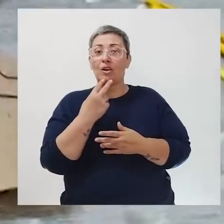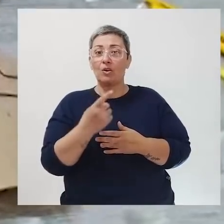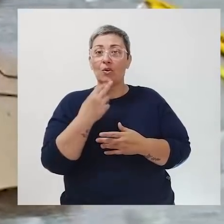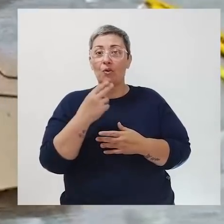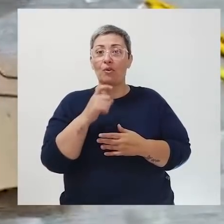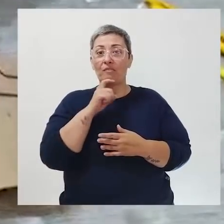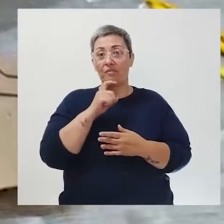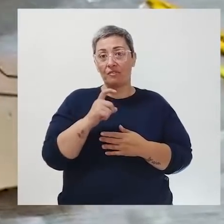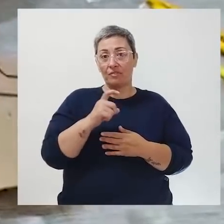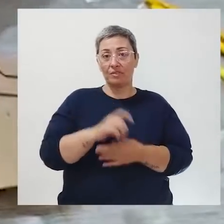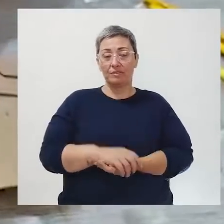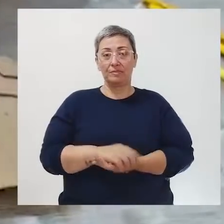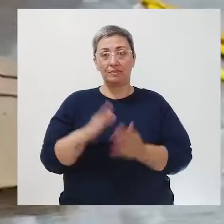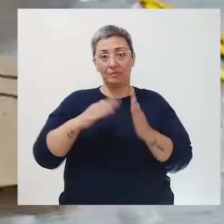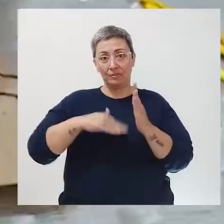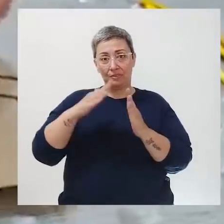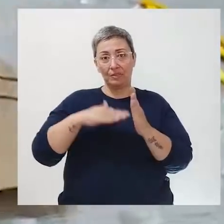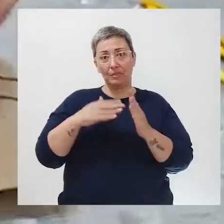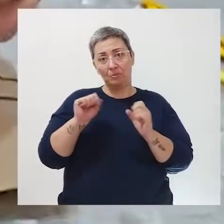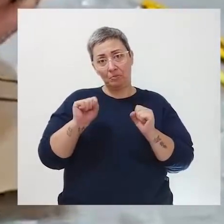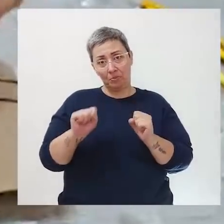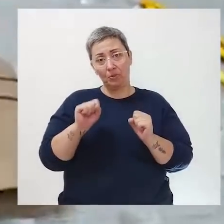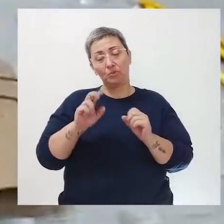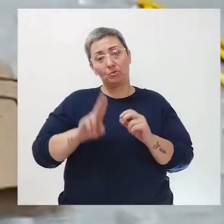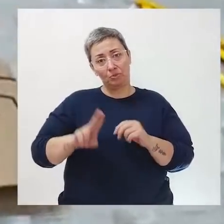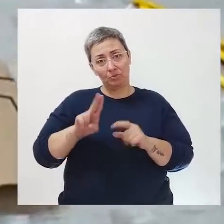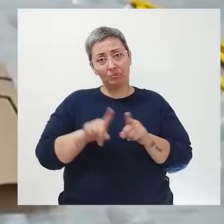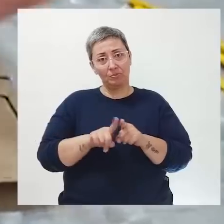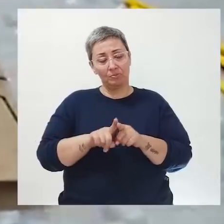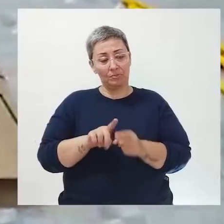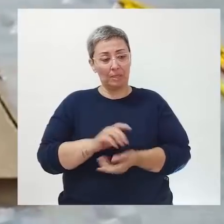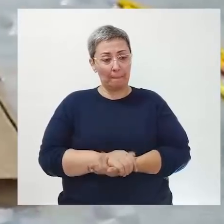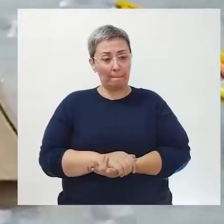verde para pintar, tá? Vocês podem utilizar também.